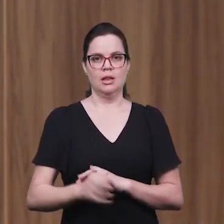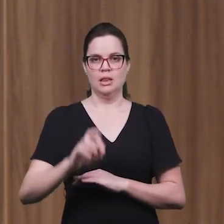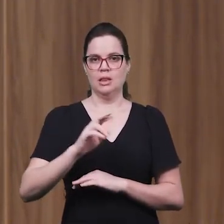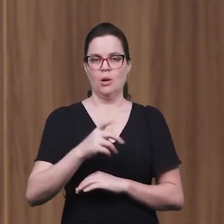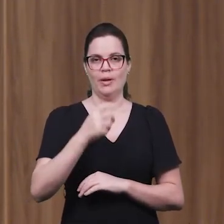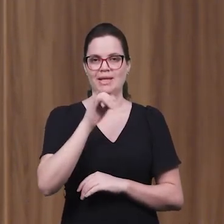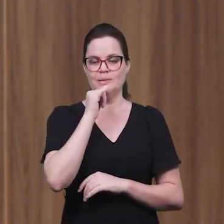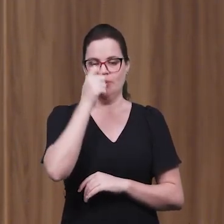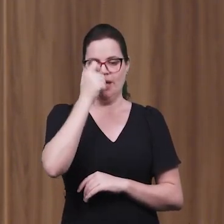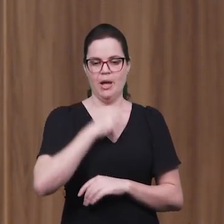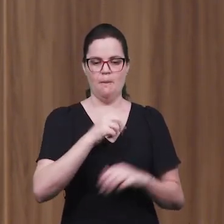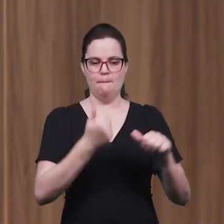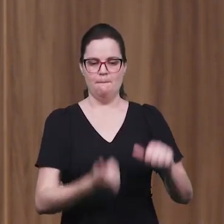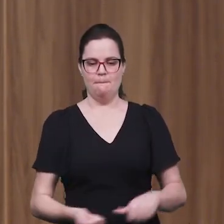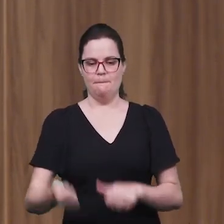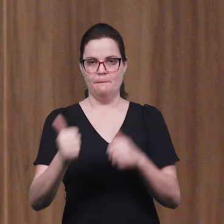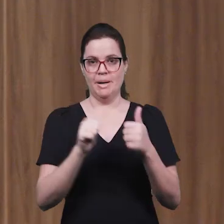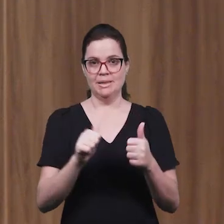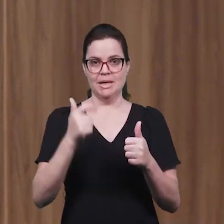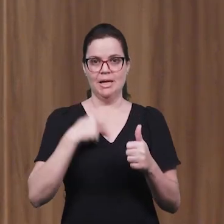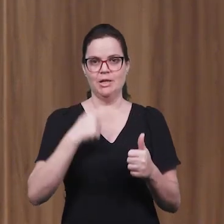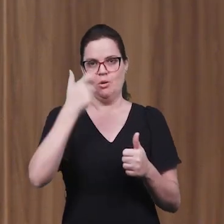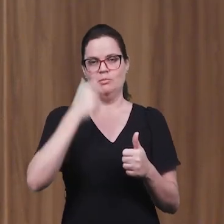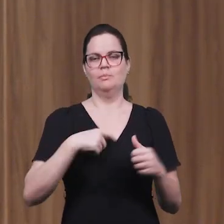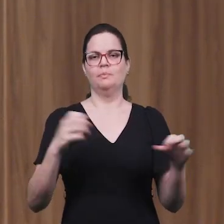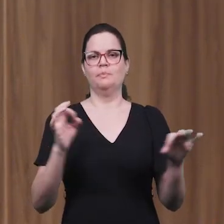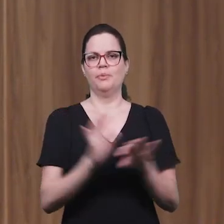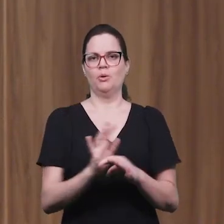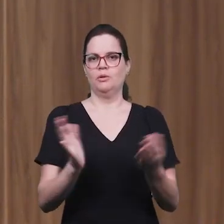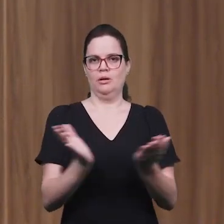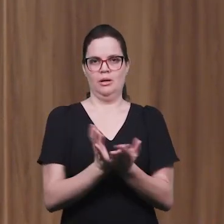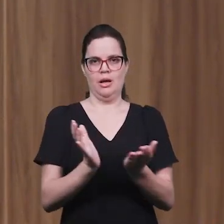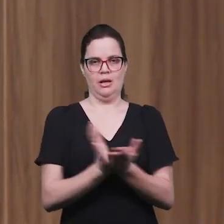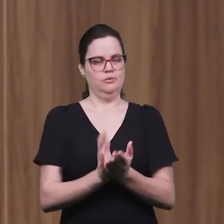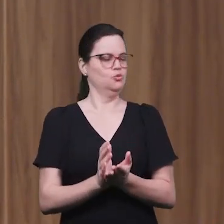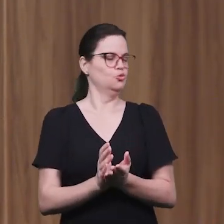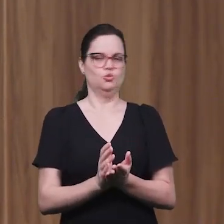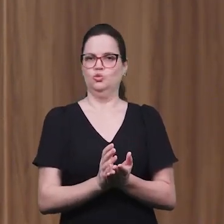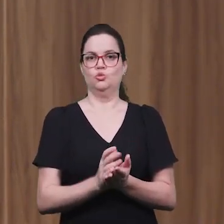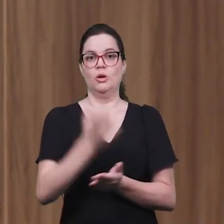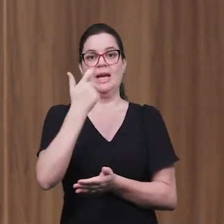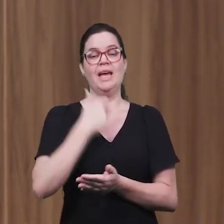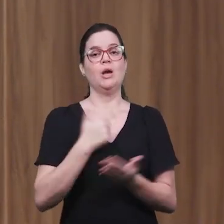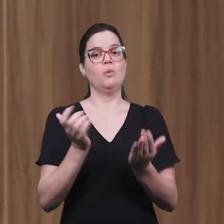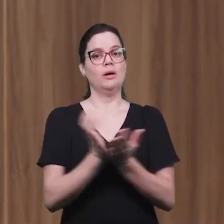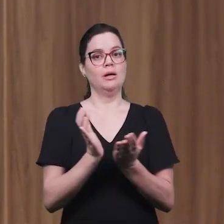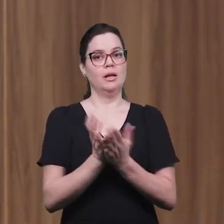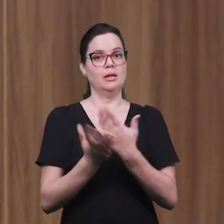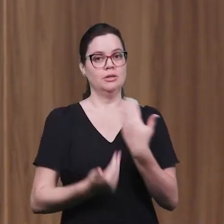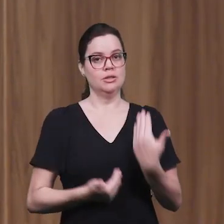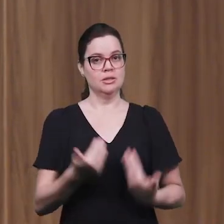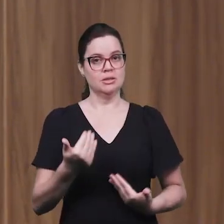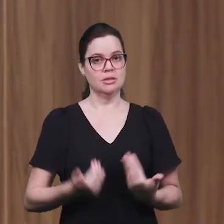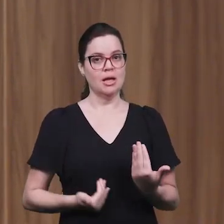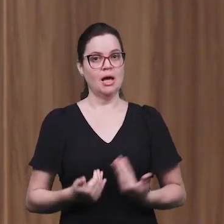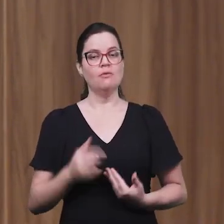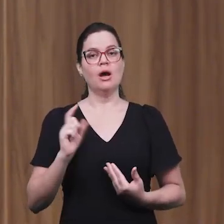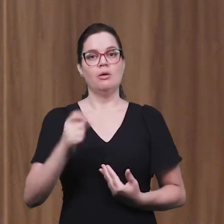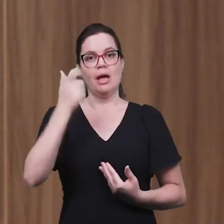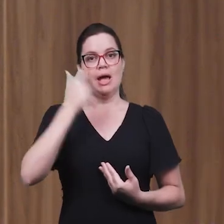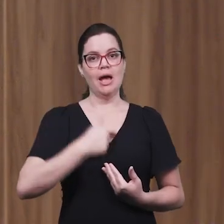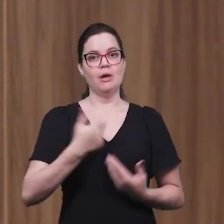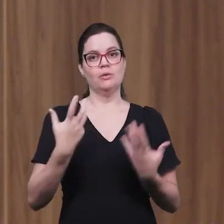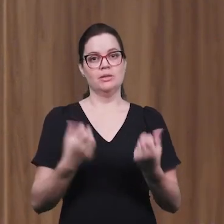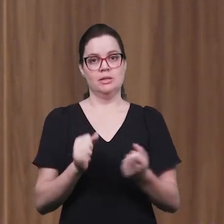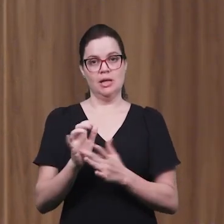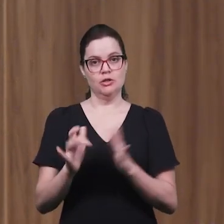cristão. O que faz o cristão é a conversão, o novo nascimento. O batismo nas águas, como ensinado na